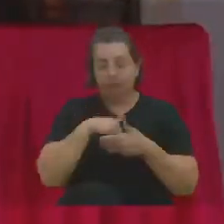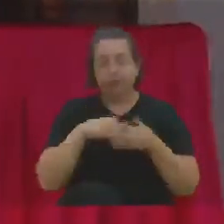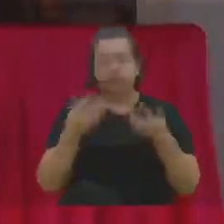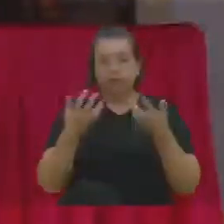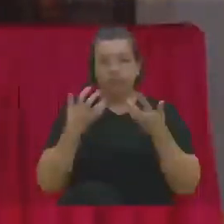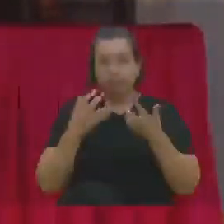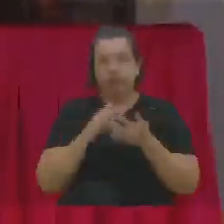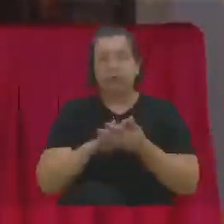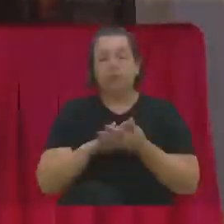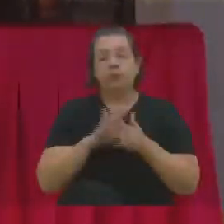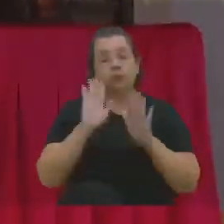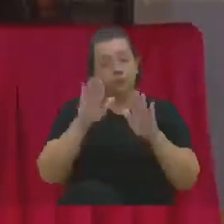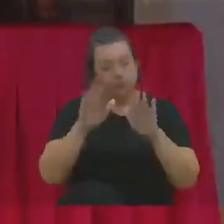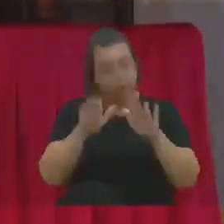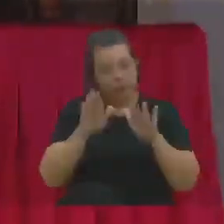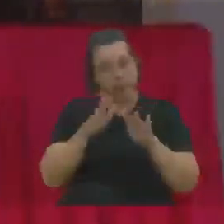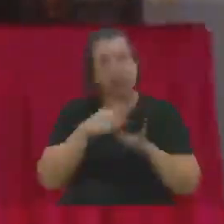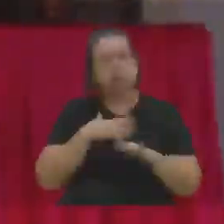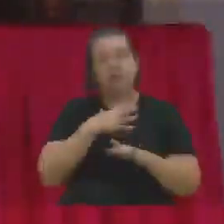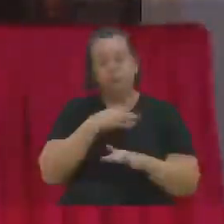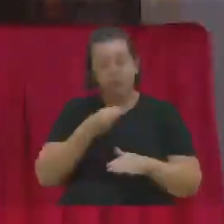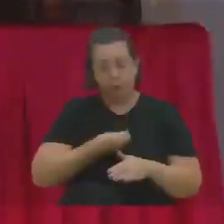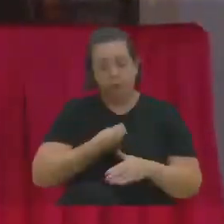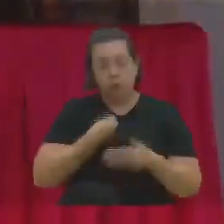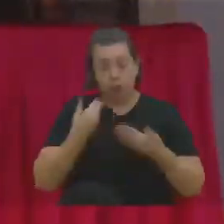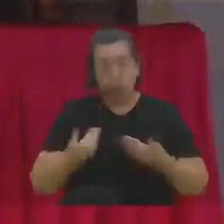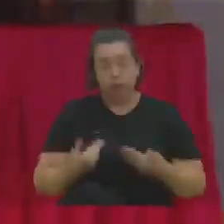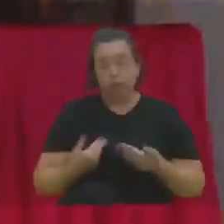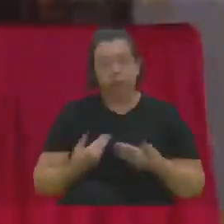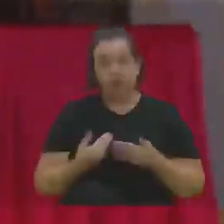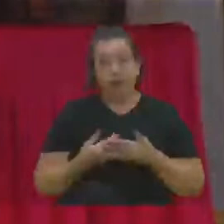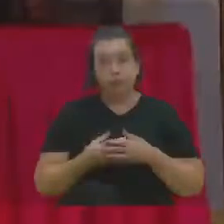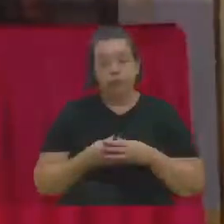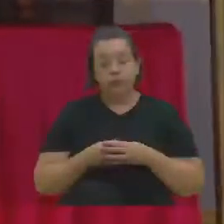dizendo: meu filho, eu estou aqui,